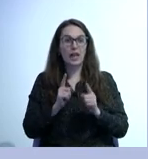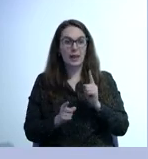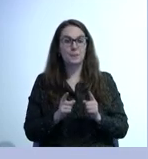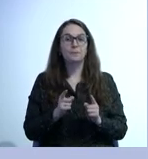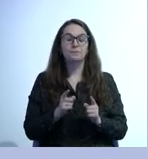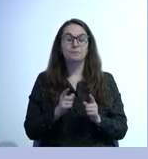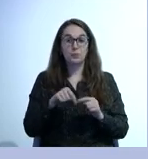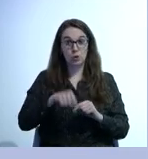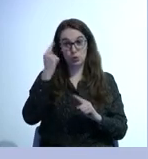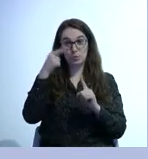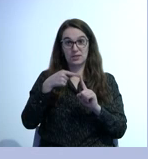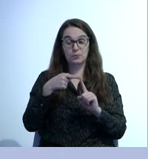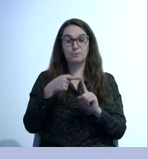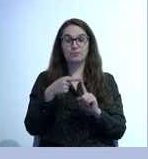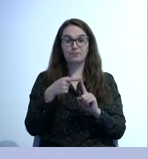precisamente